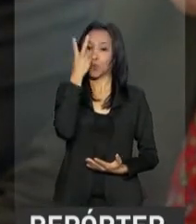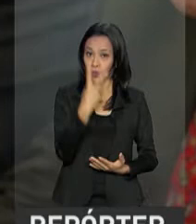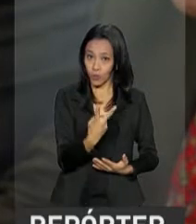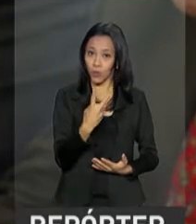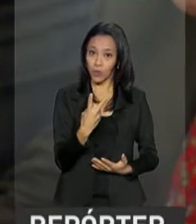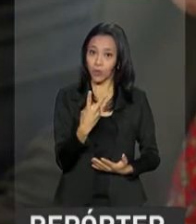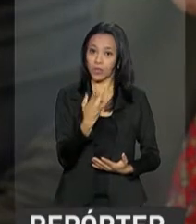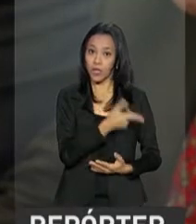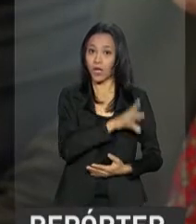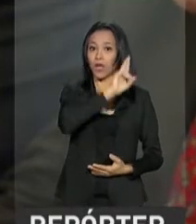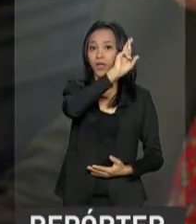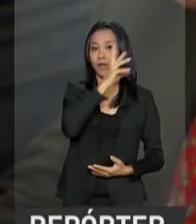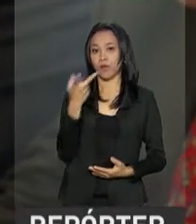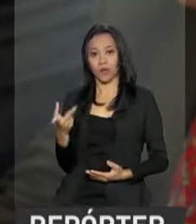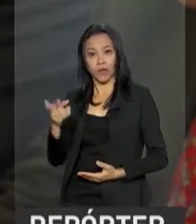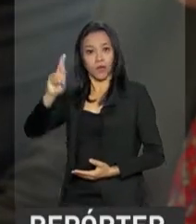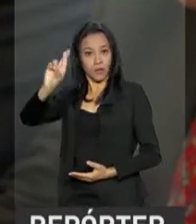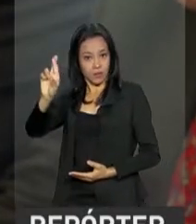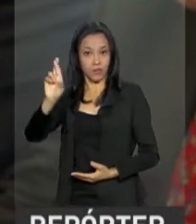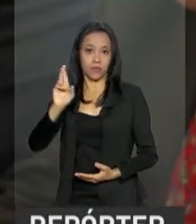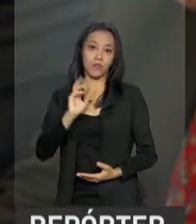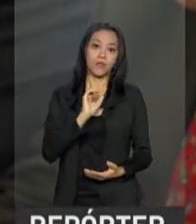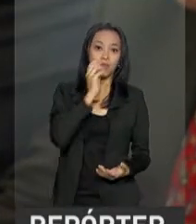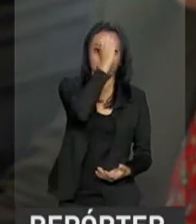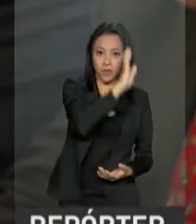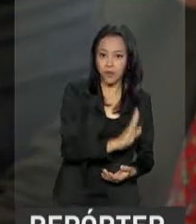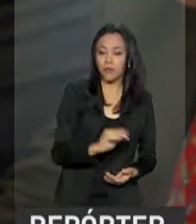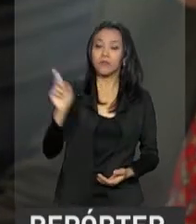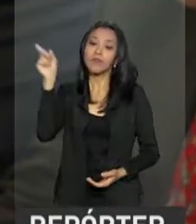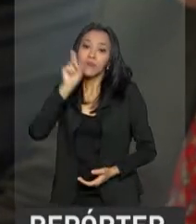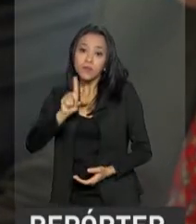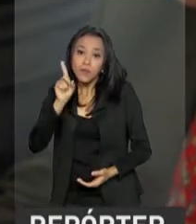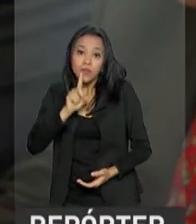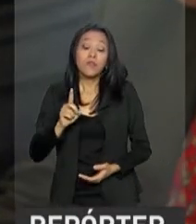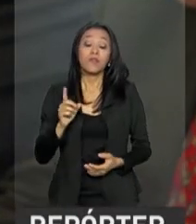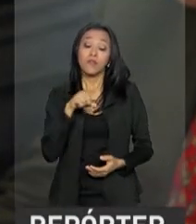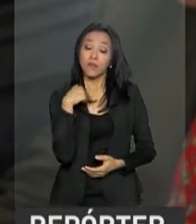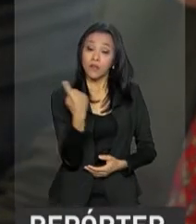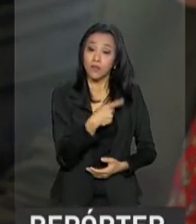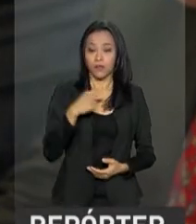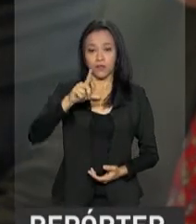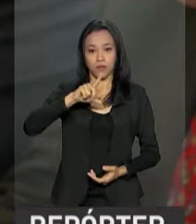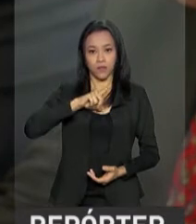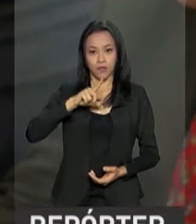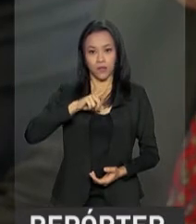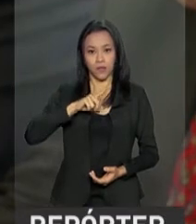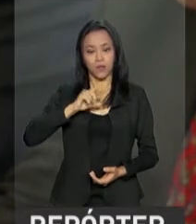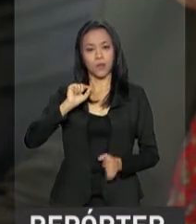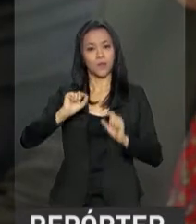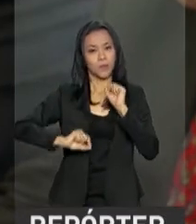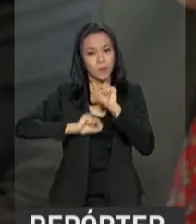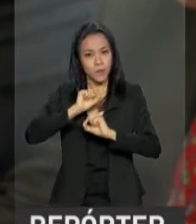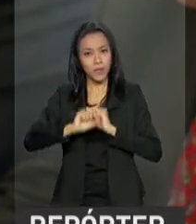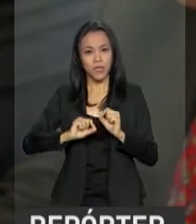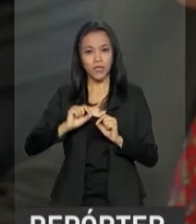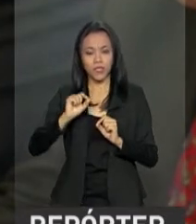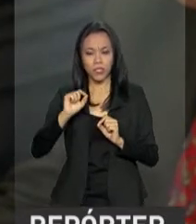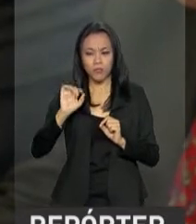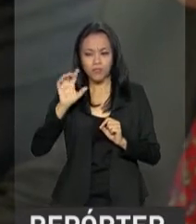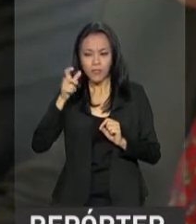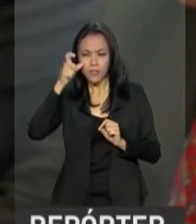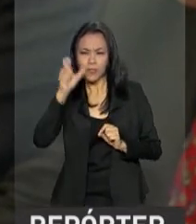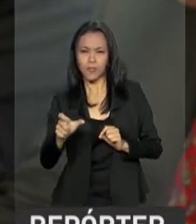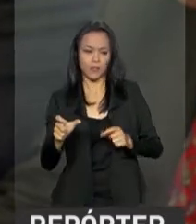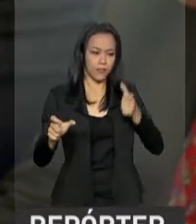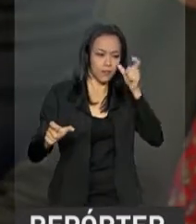nossos respectivos ministérios na medida em que temos a capacidade de catalisar os interesses de